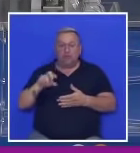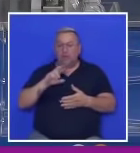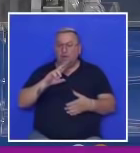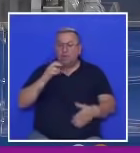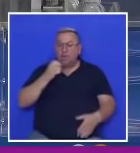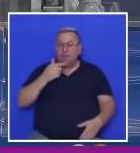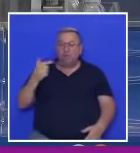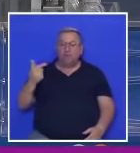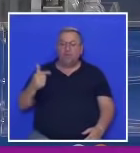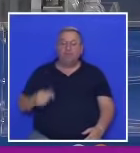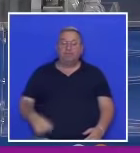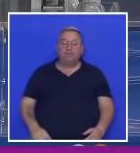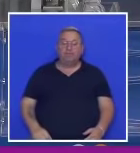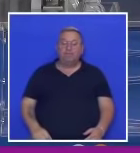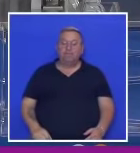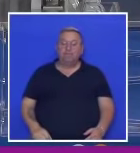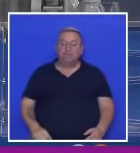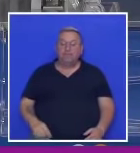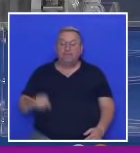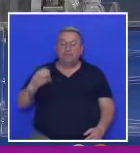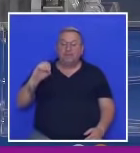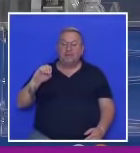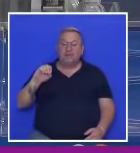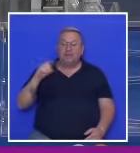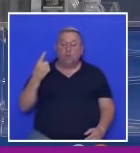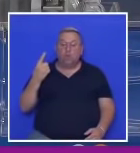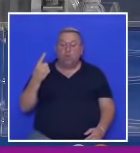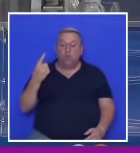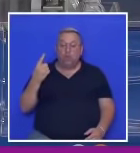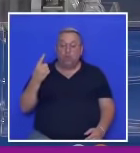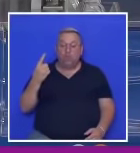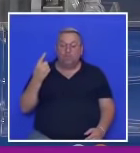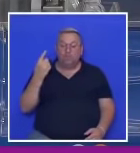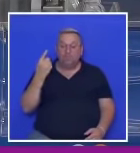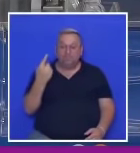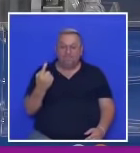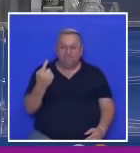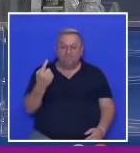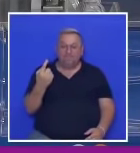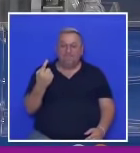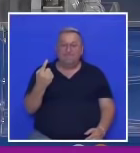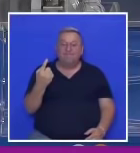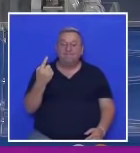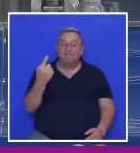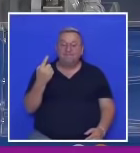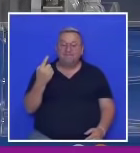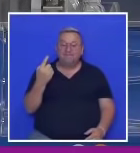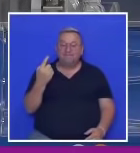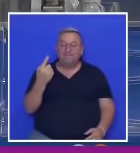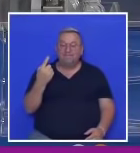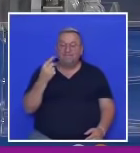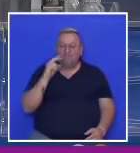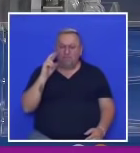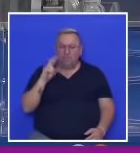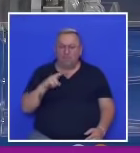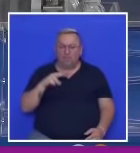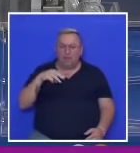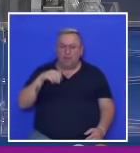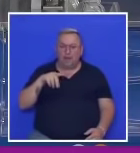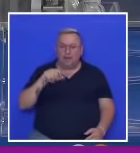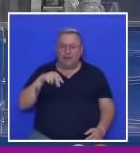R$1.500.000. Boa sorte. Bola vermelha, número 01. Vermelha, 01. Já acompanhamos os sorteios da